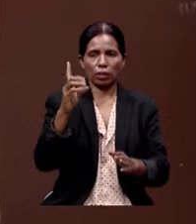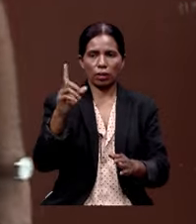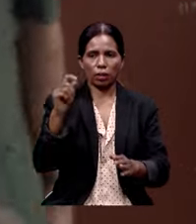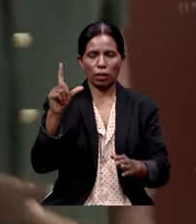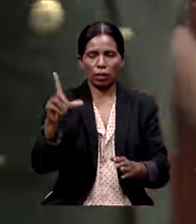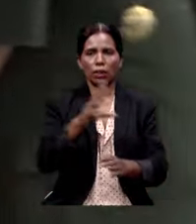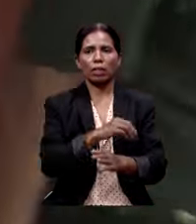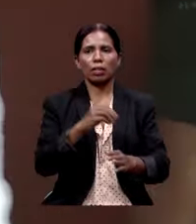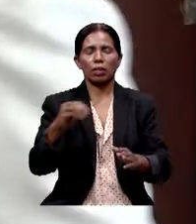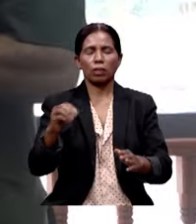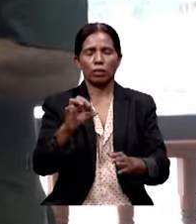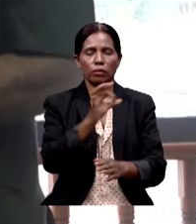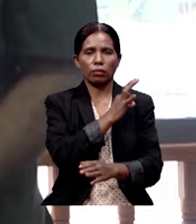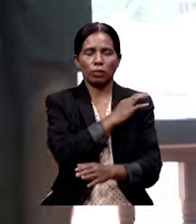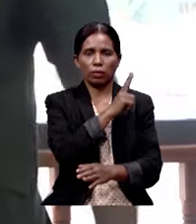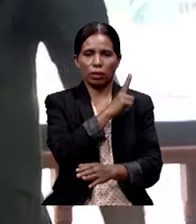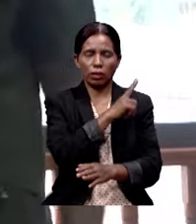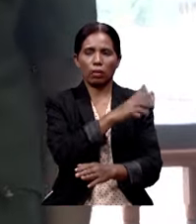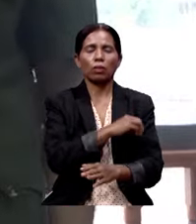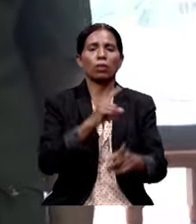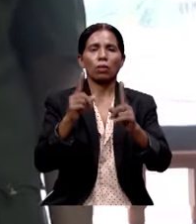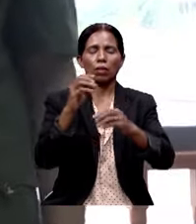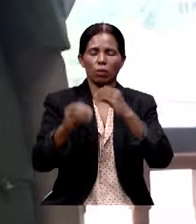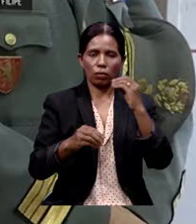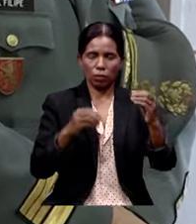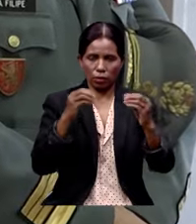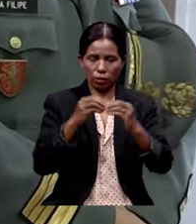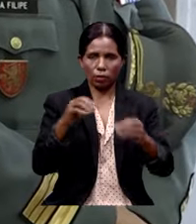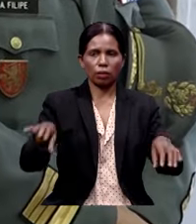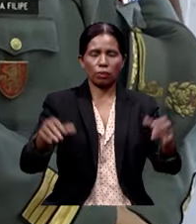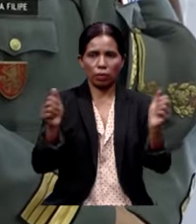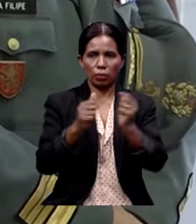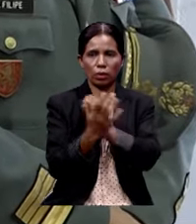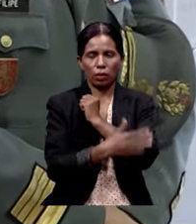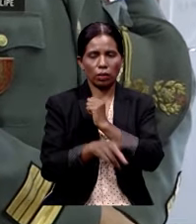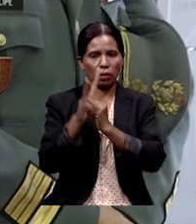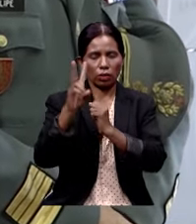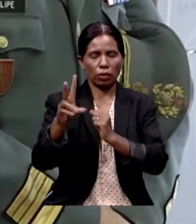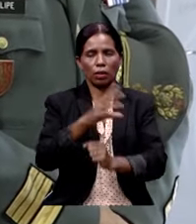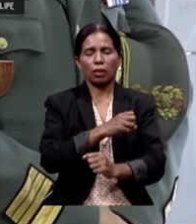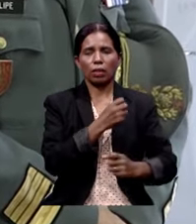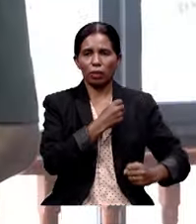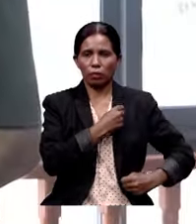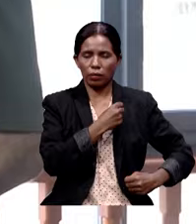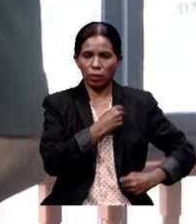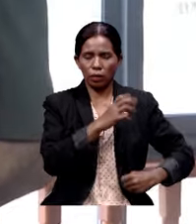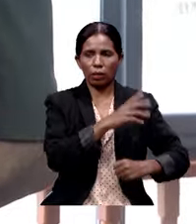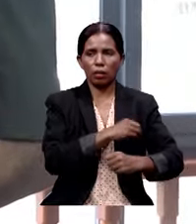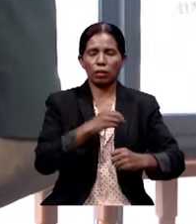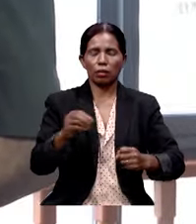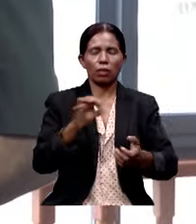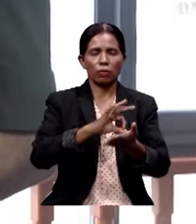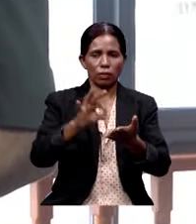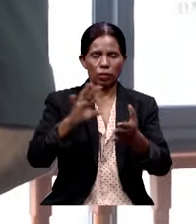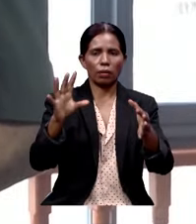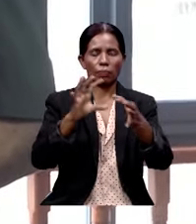Tenente General Falur Ratelaik, o de Colia Conabá Cooperação entre Nação Rua e a Área Militar, Liliu e a Área Formação, ba